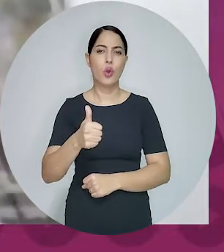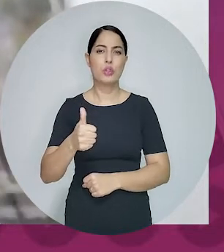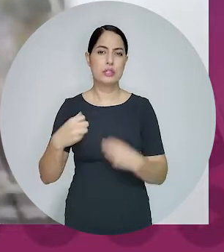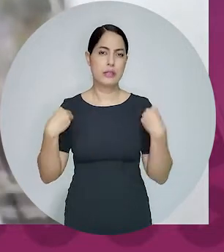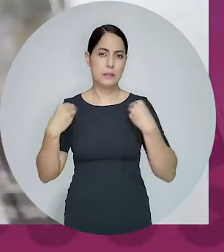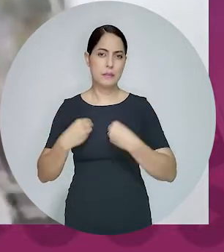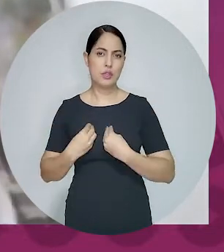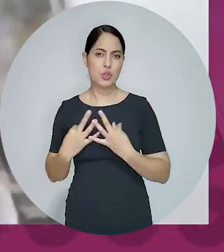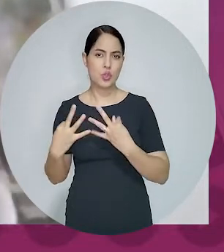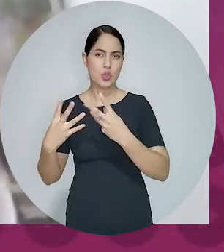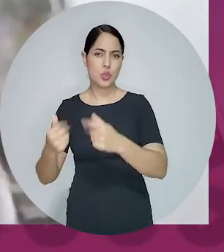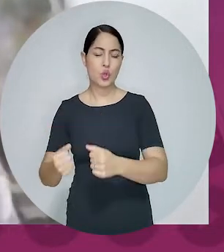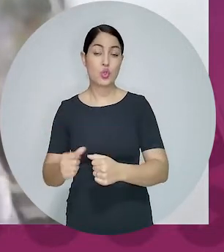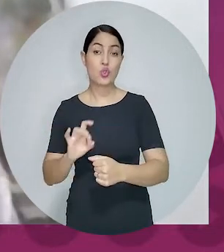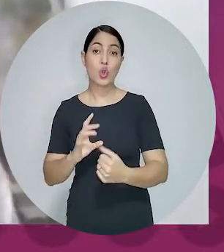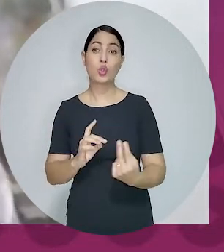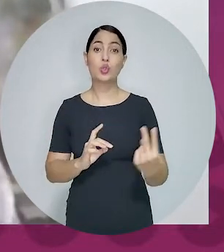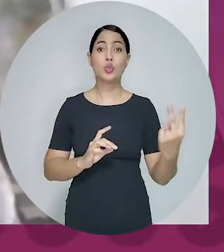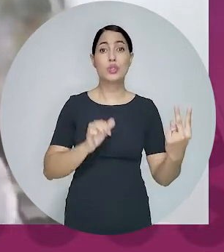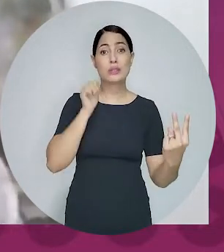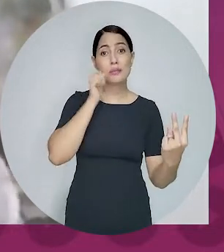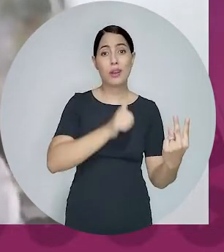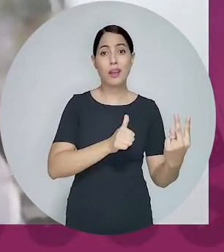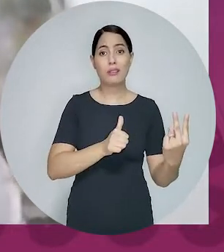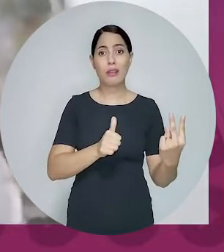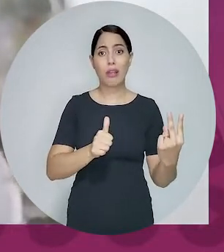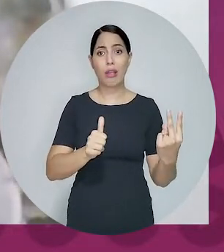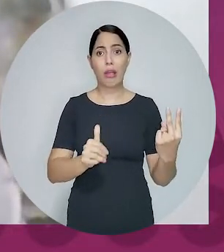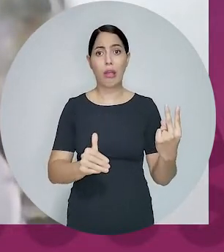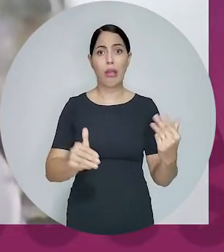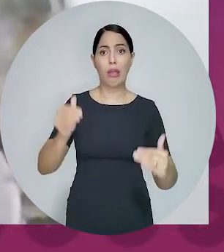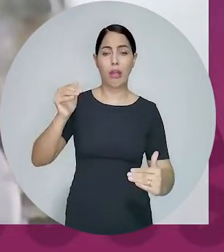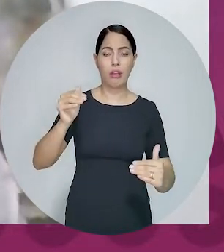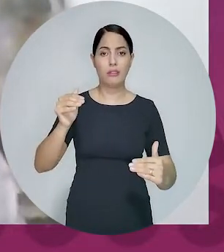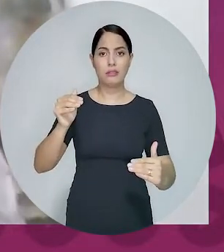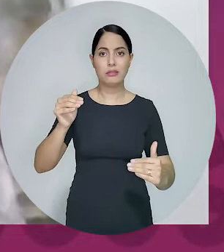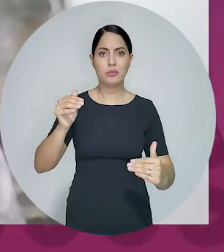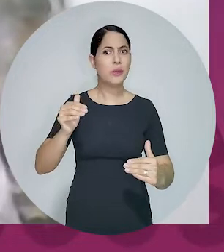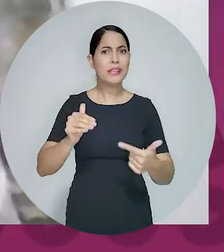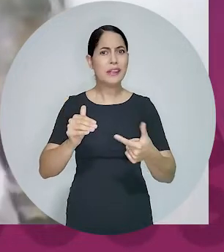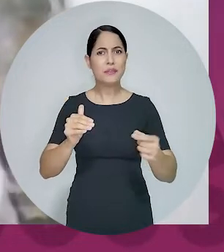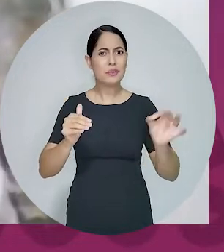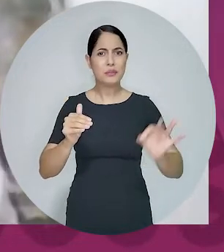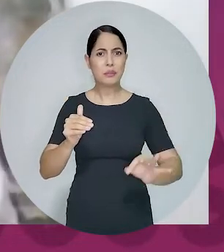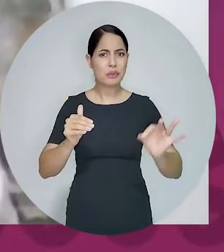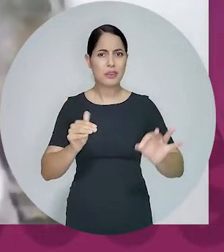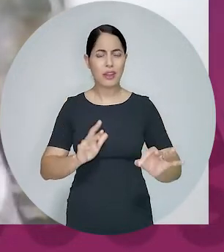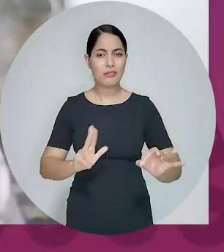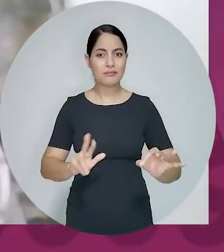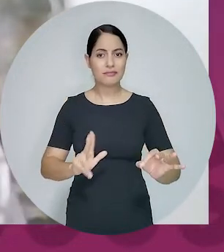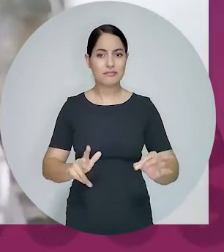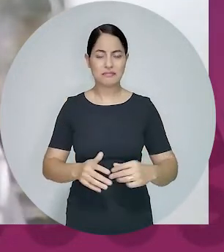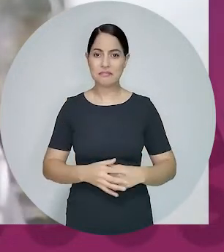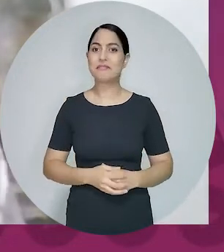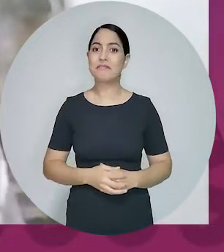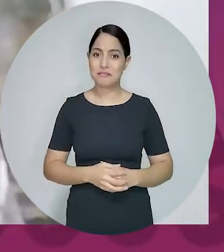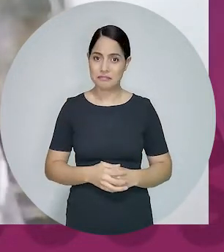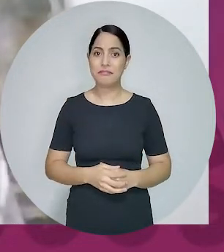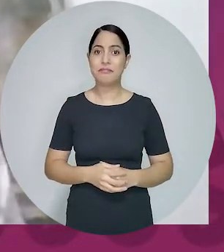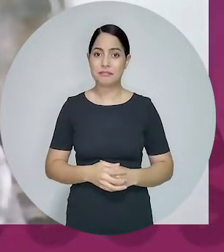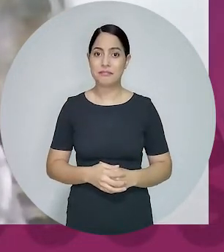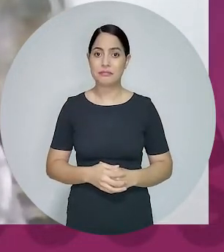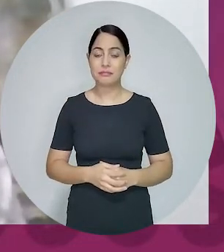11 ministros, apenas 2 mulheres. Ou seja, não dá nem 20%.